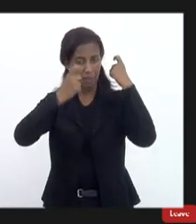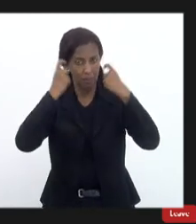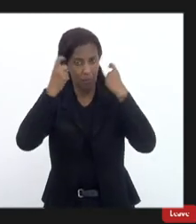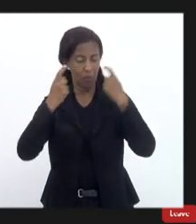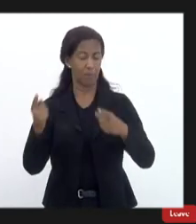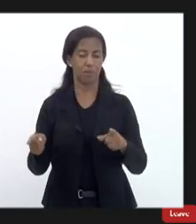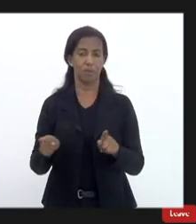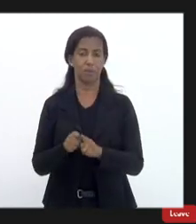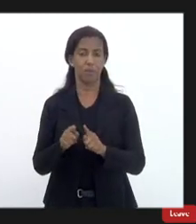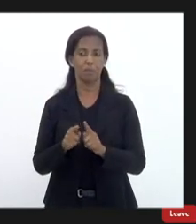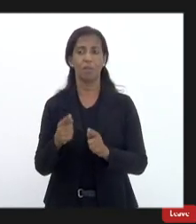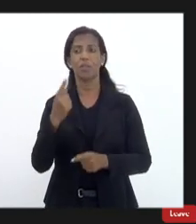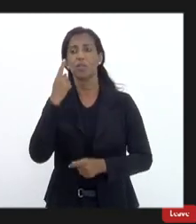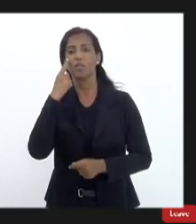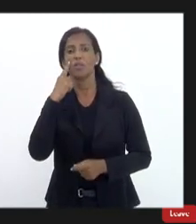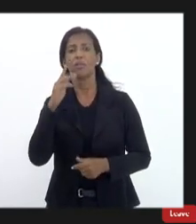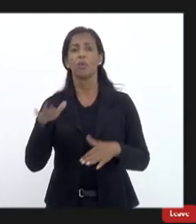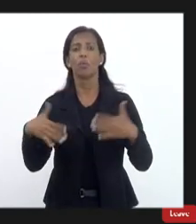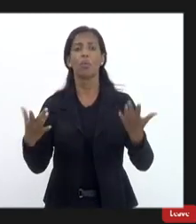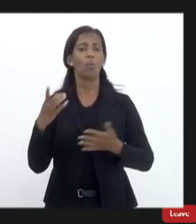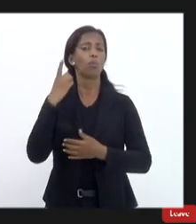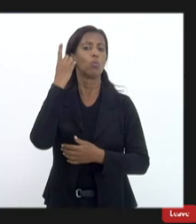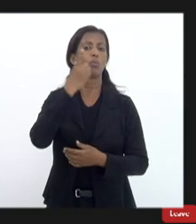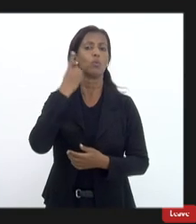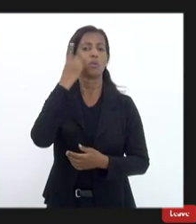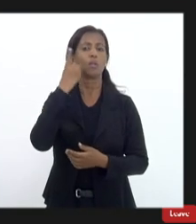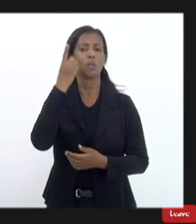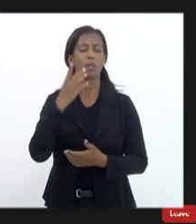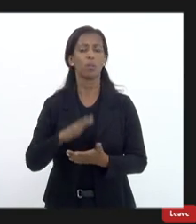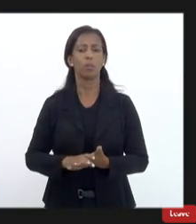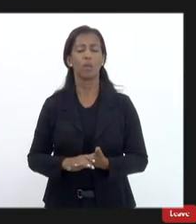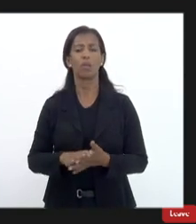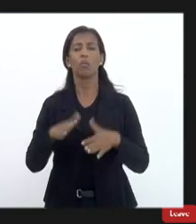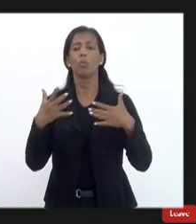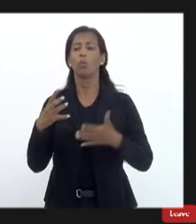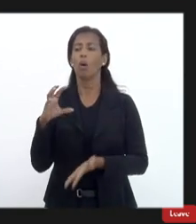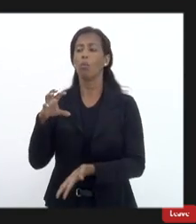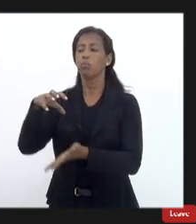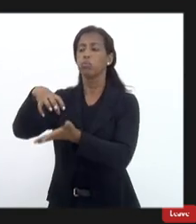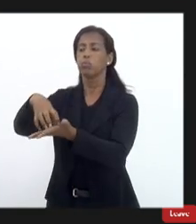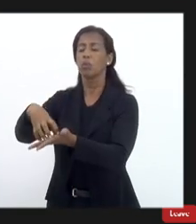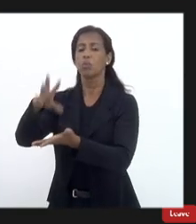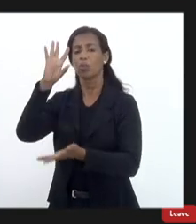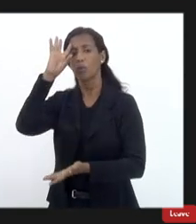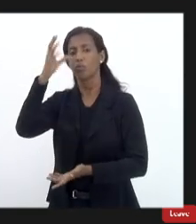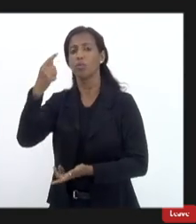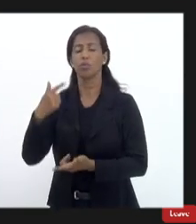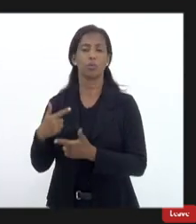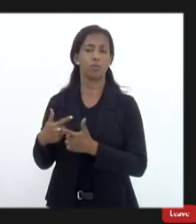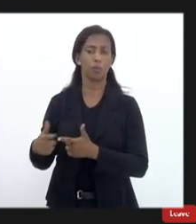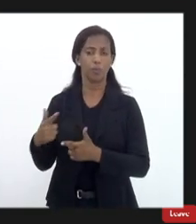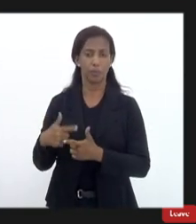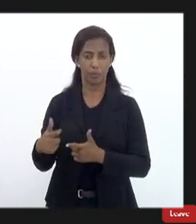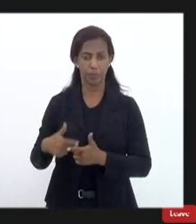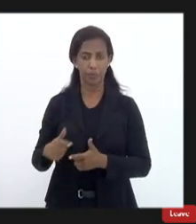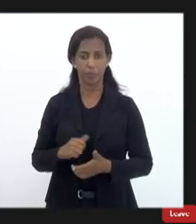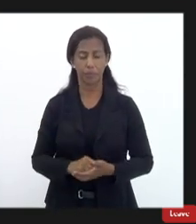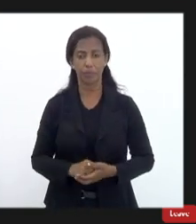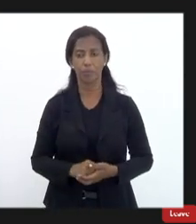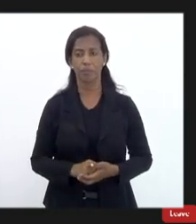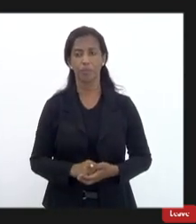quanto a isso. A gente queria ver com algum deputado com qual setor a gente consegue resolver esse problema.